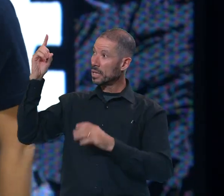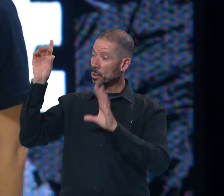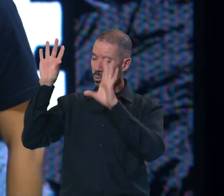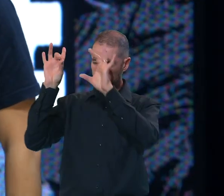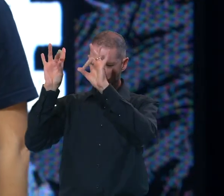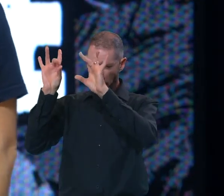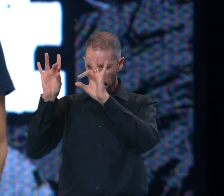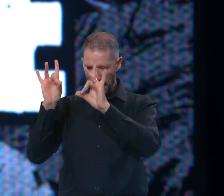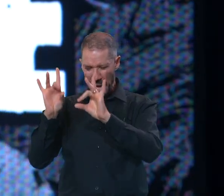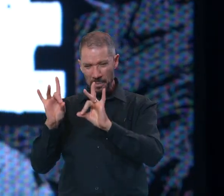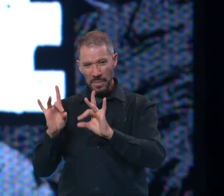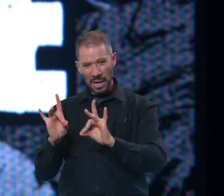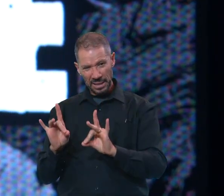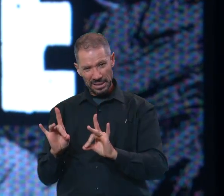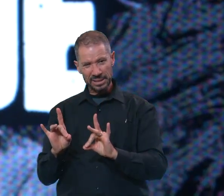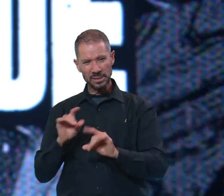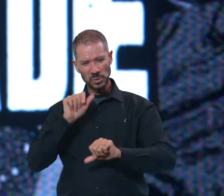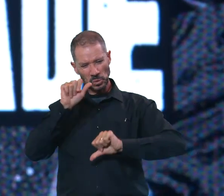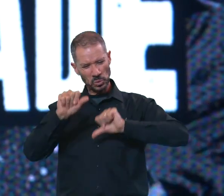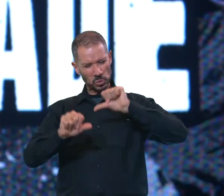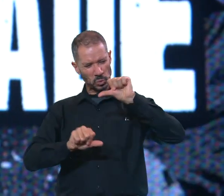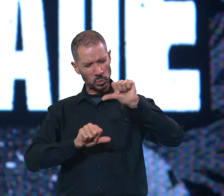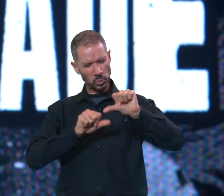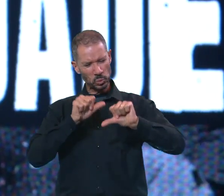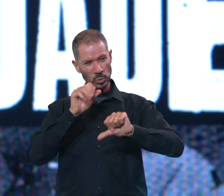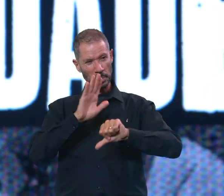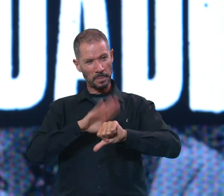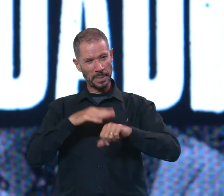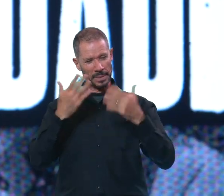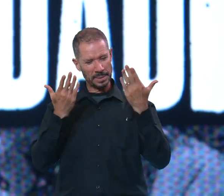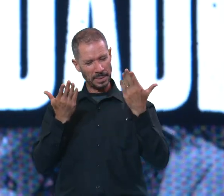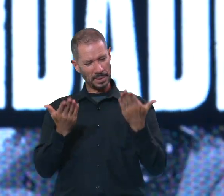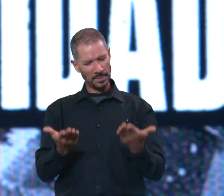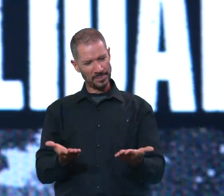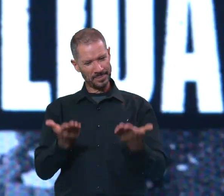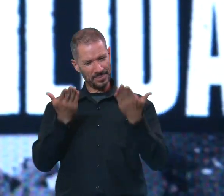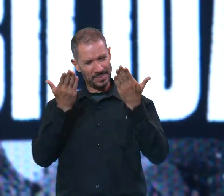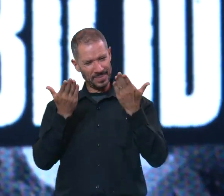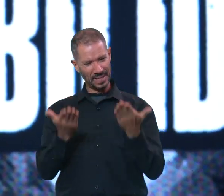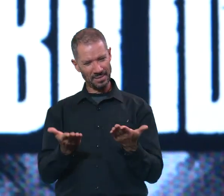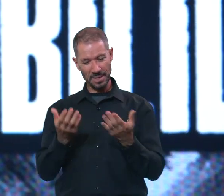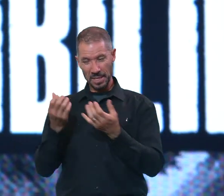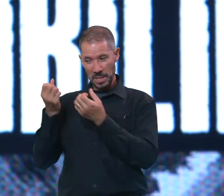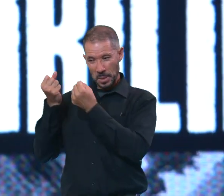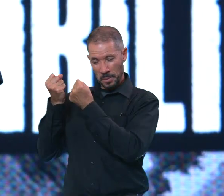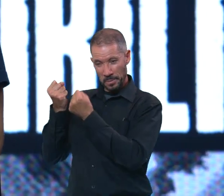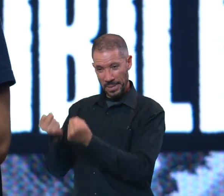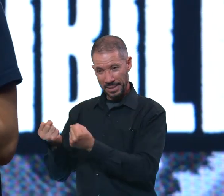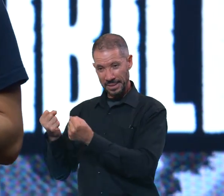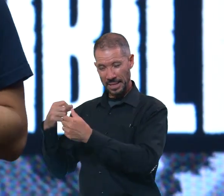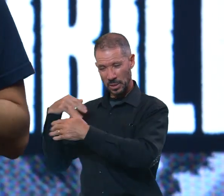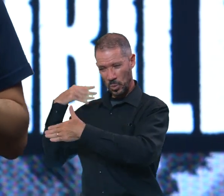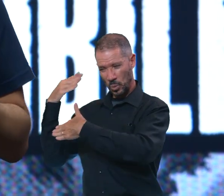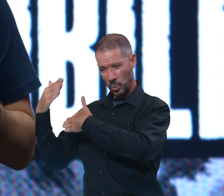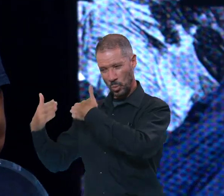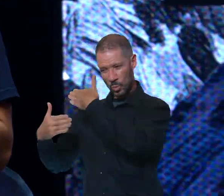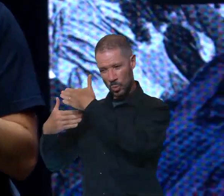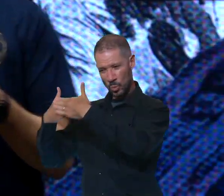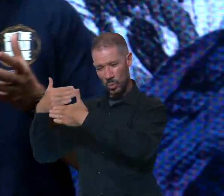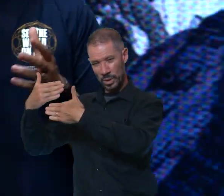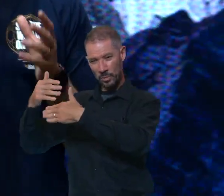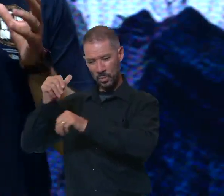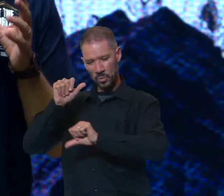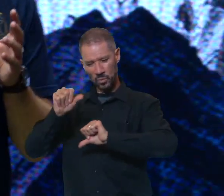especialista. Isso faz com que se torne mais leve, porque aquilo que foi pesado por um tempo na nossa vida pode sim